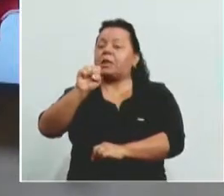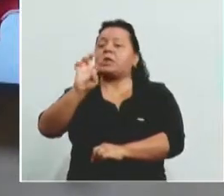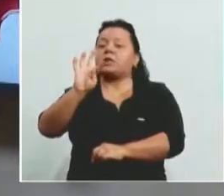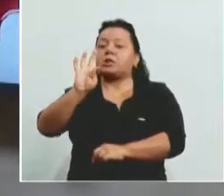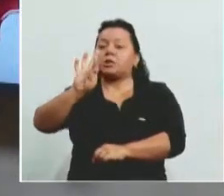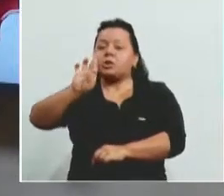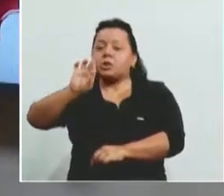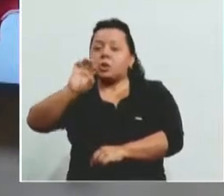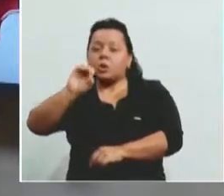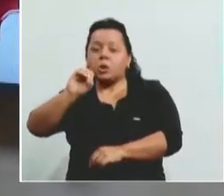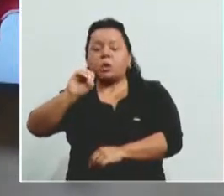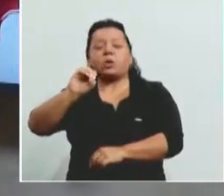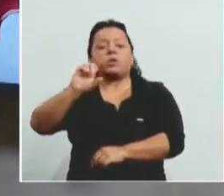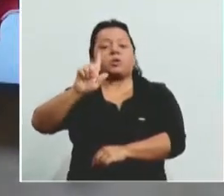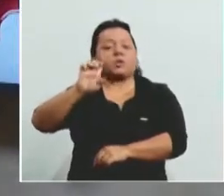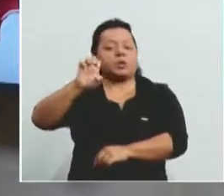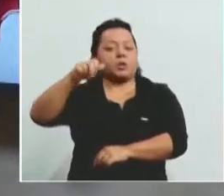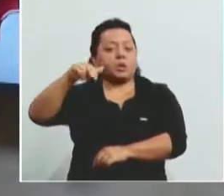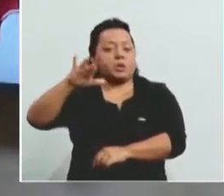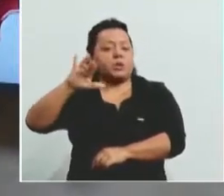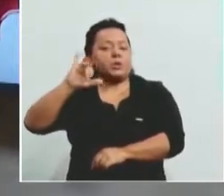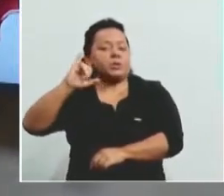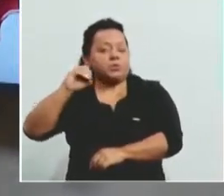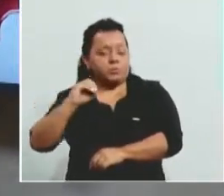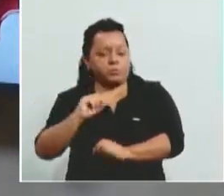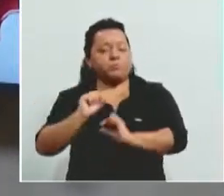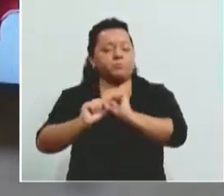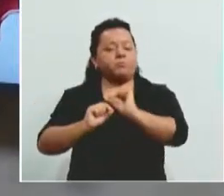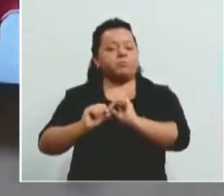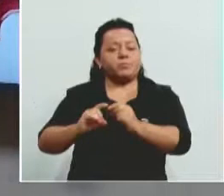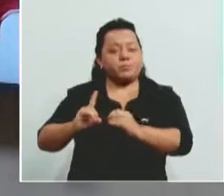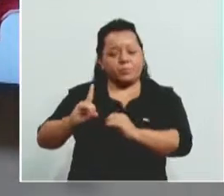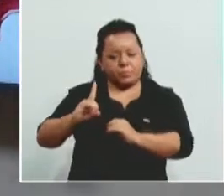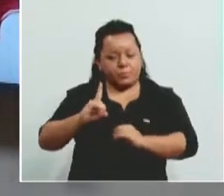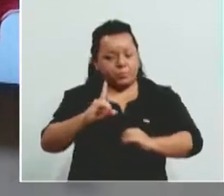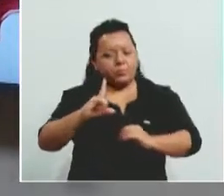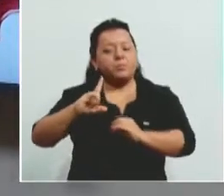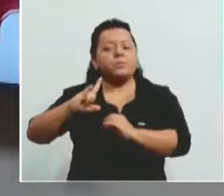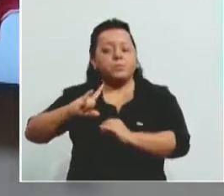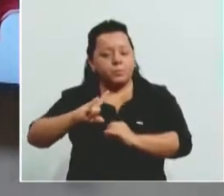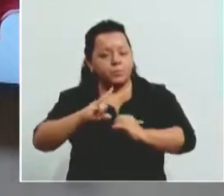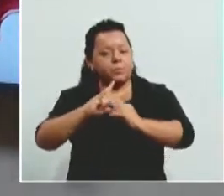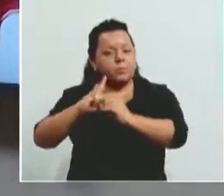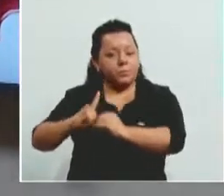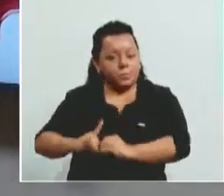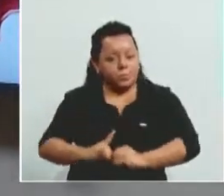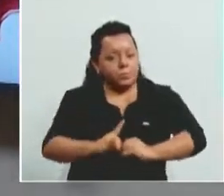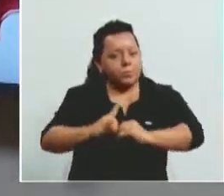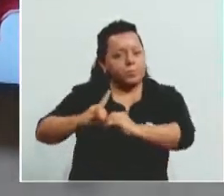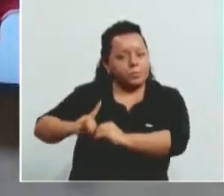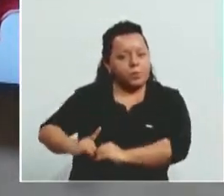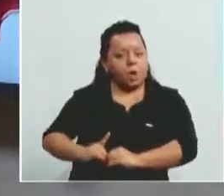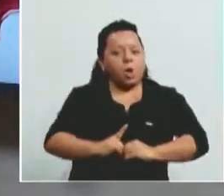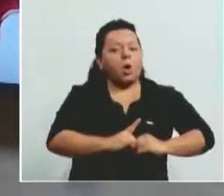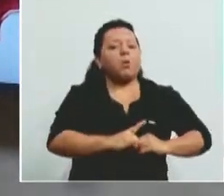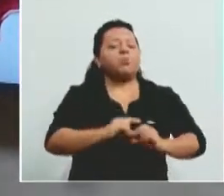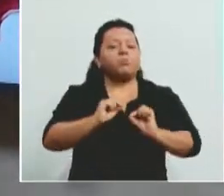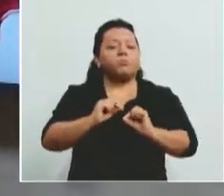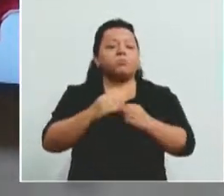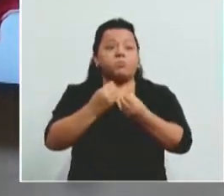esse tecido fora da camada e nós estamos com ciclo, estamos com estrogênio, então